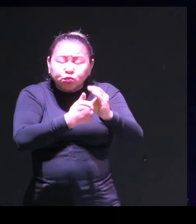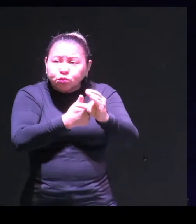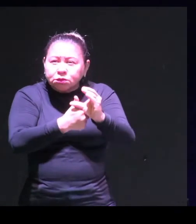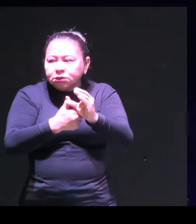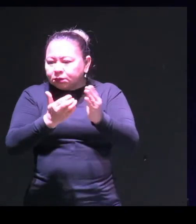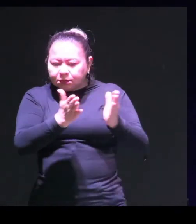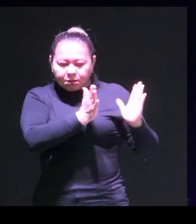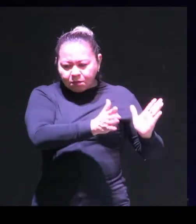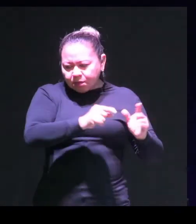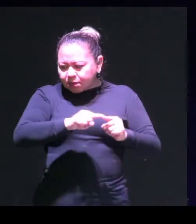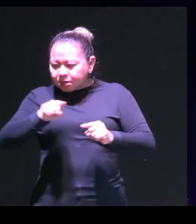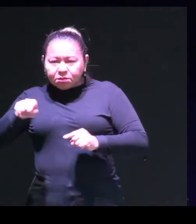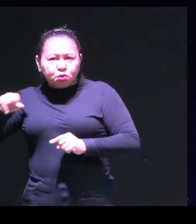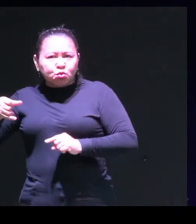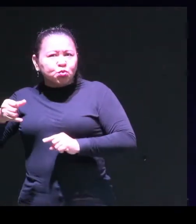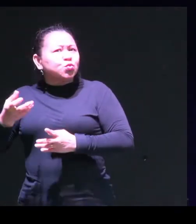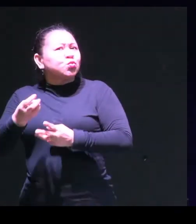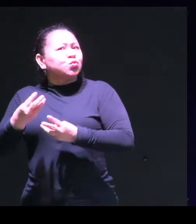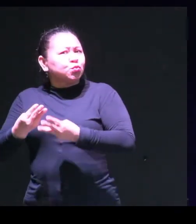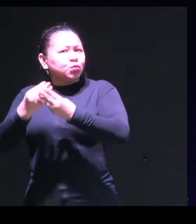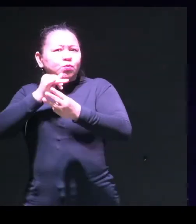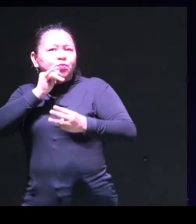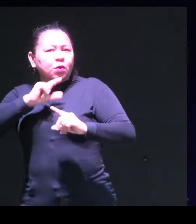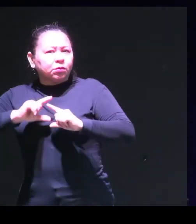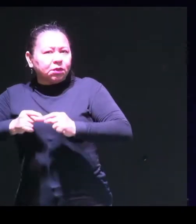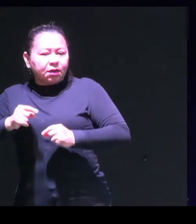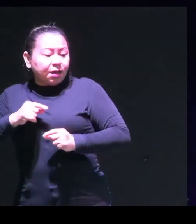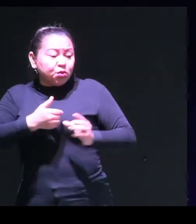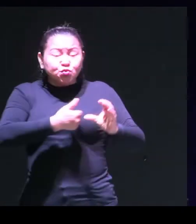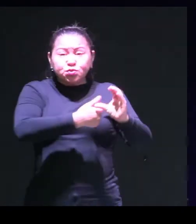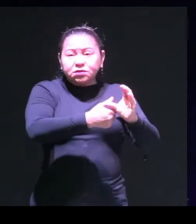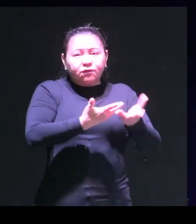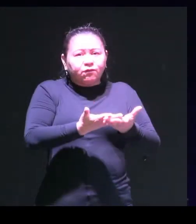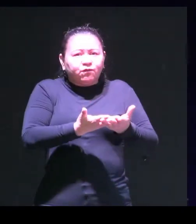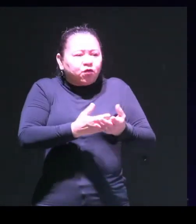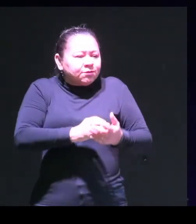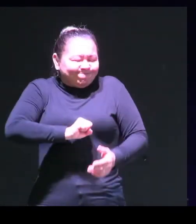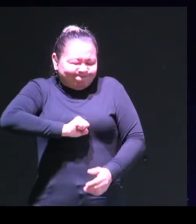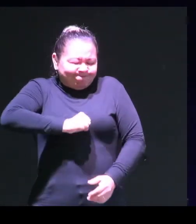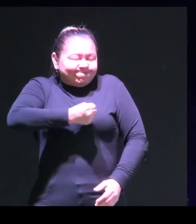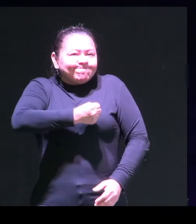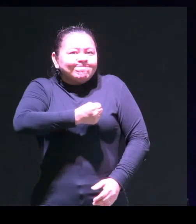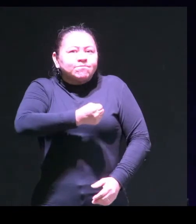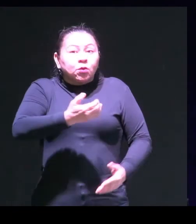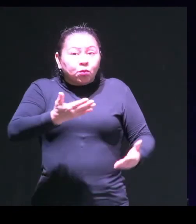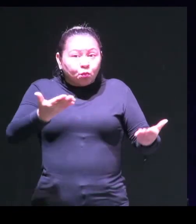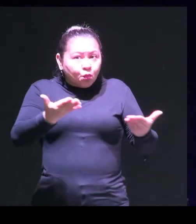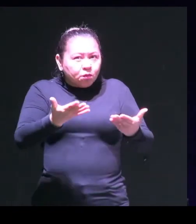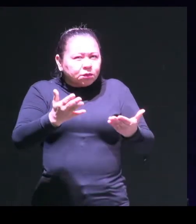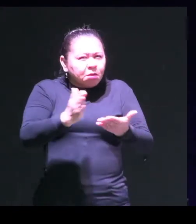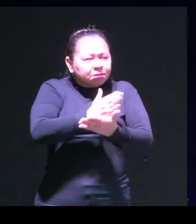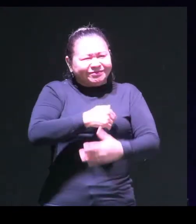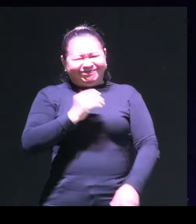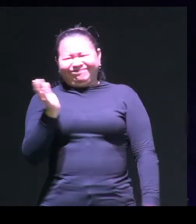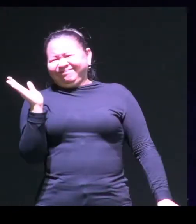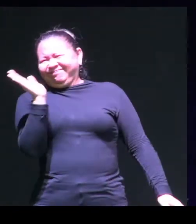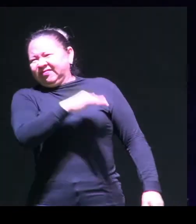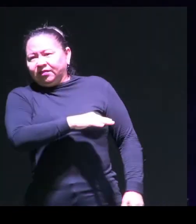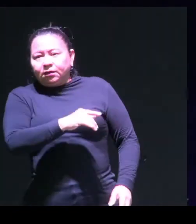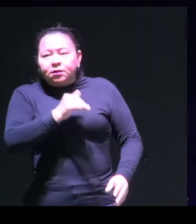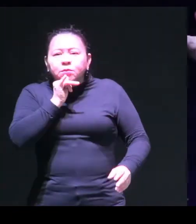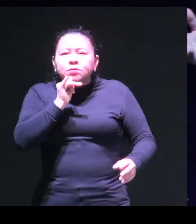judeus. Nunca os cristãos foram tão odiados como estão sendo hoje. Basta